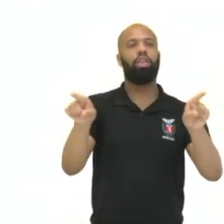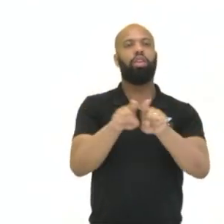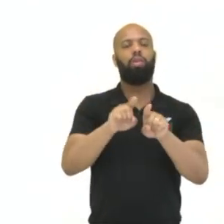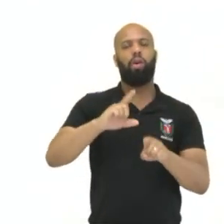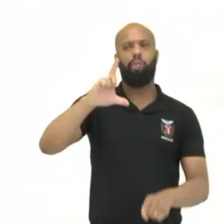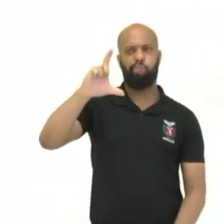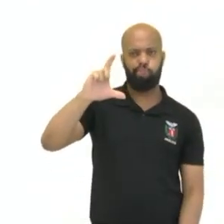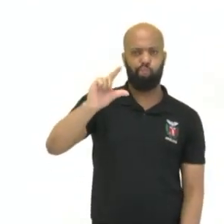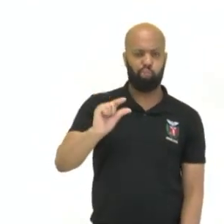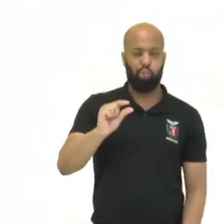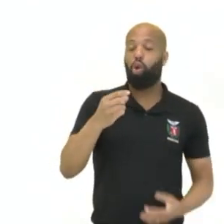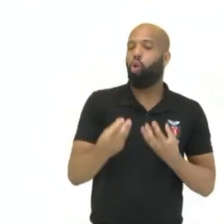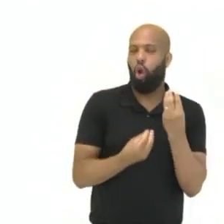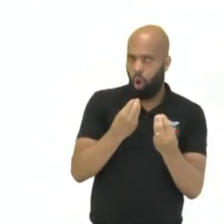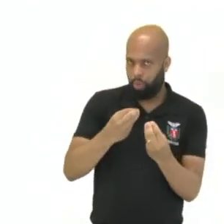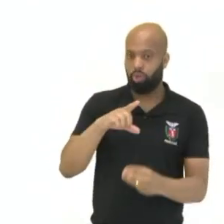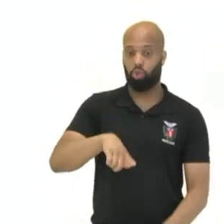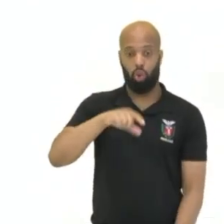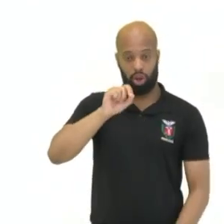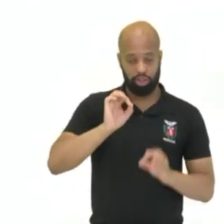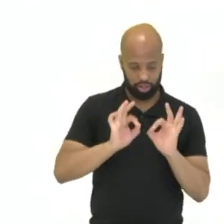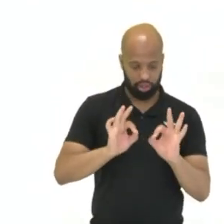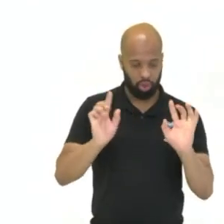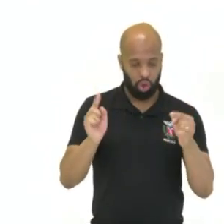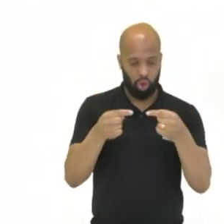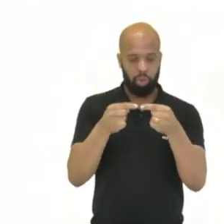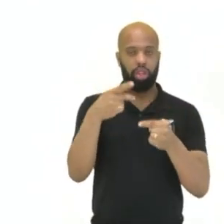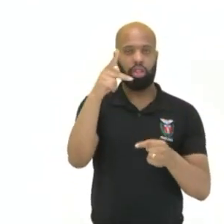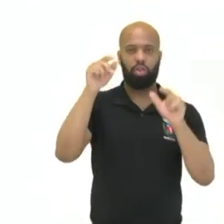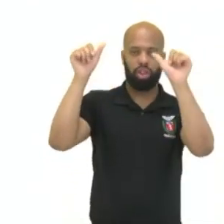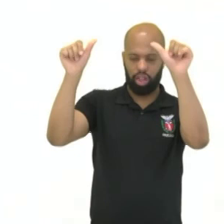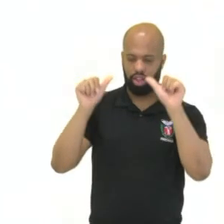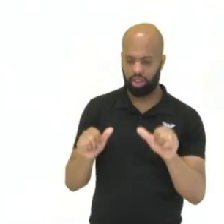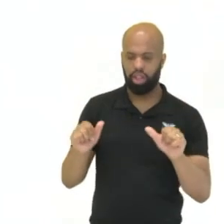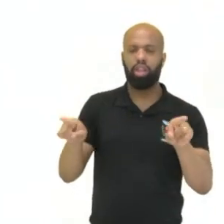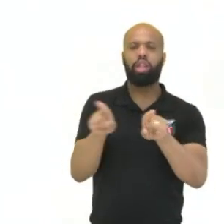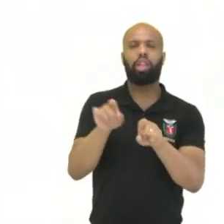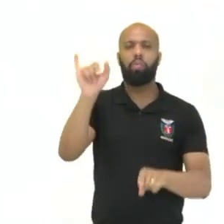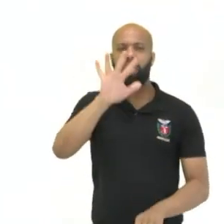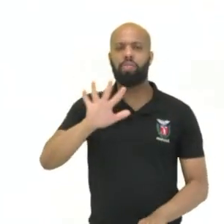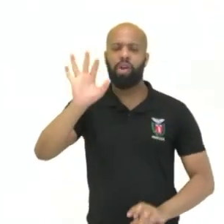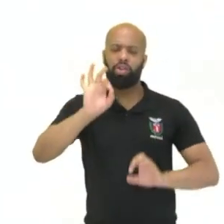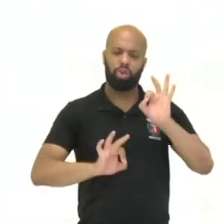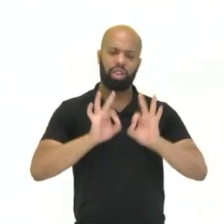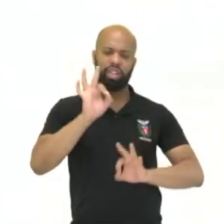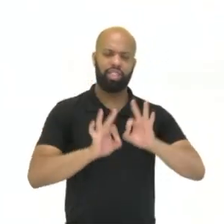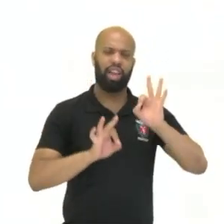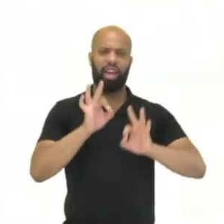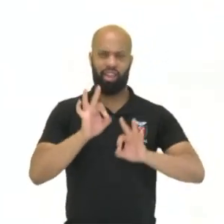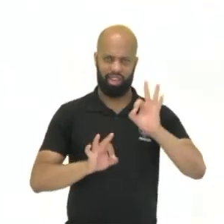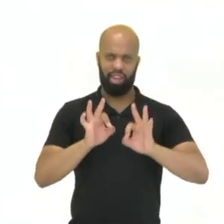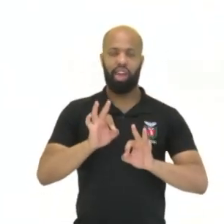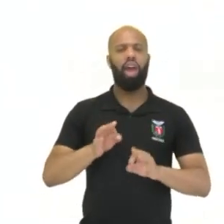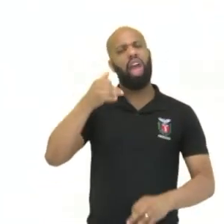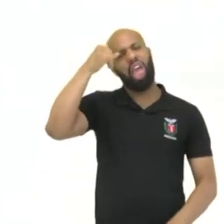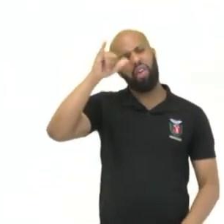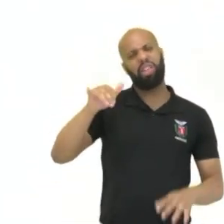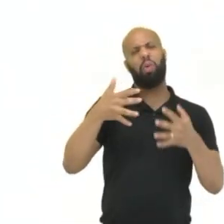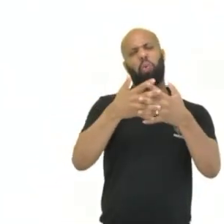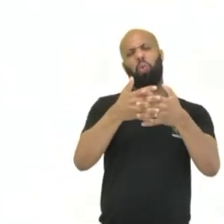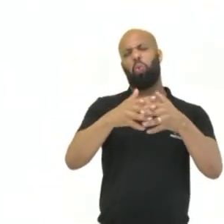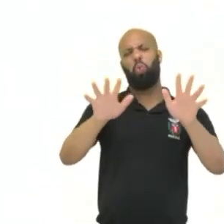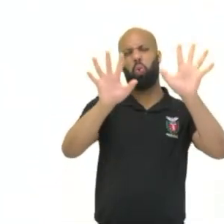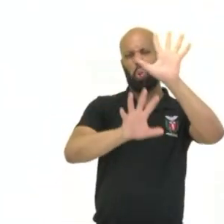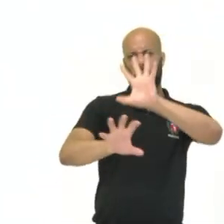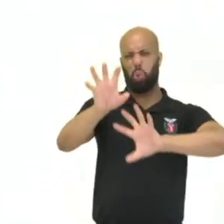como a gente diz, as imagens, o espaçamento, para não ficar tudo empilhado, difícil de entender. E a utilização